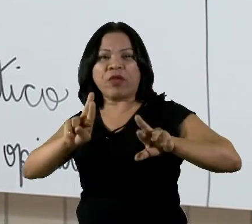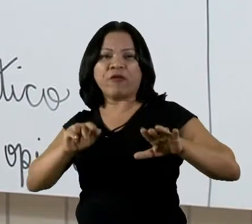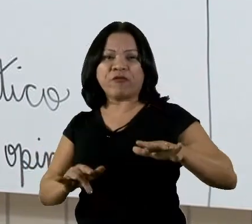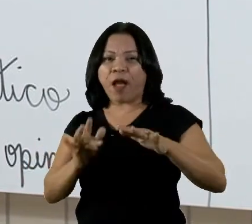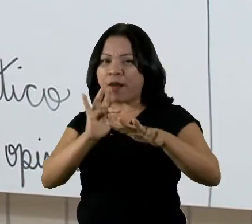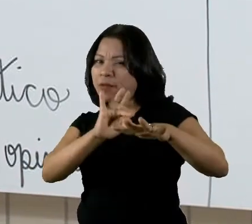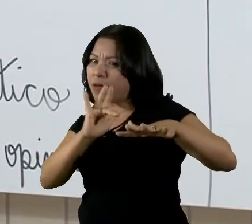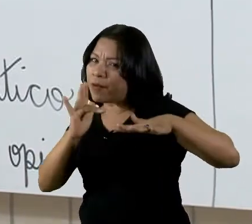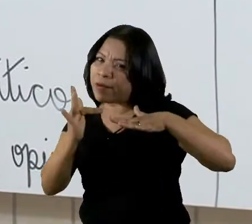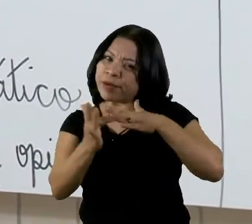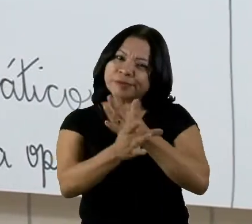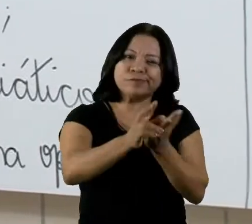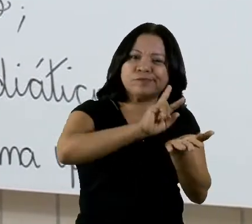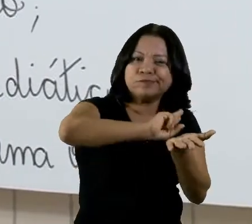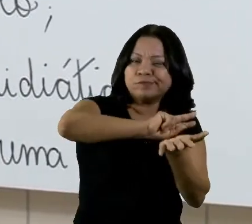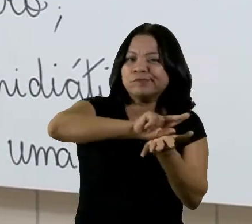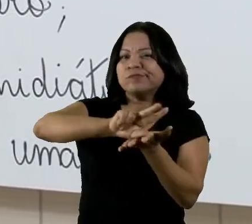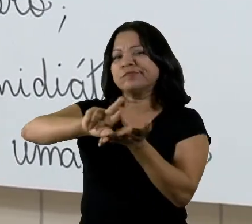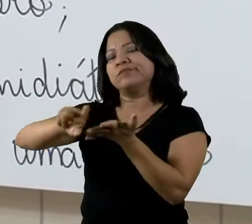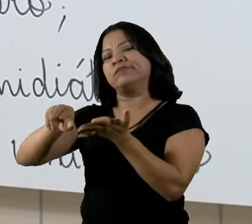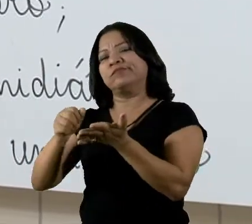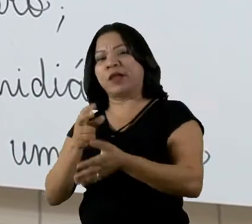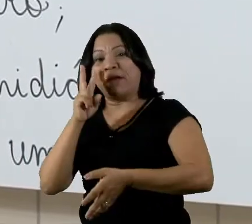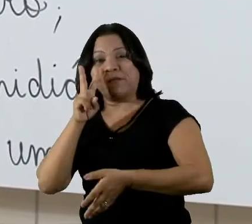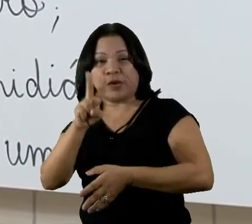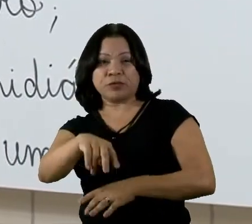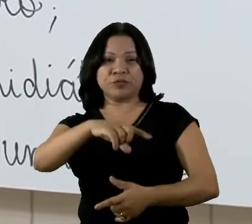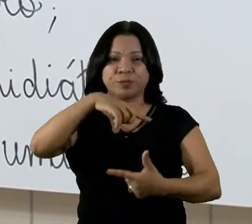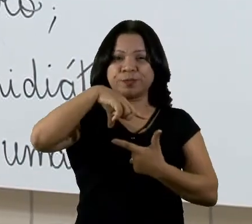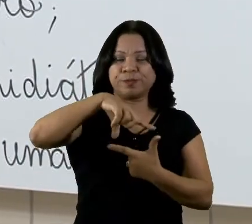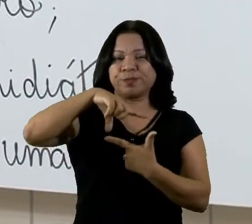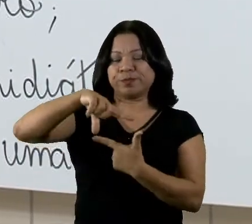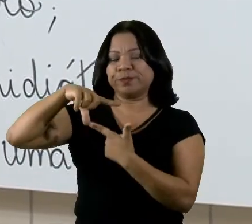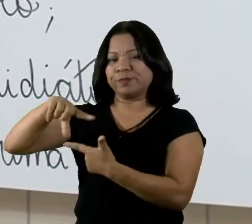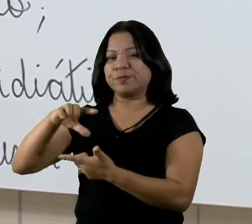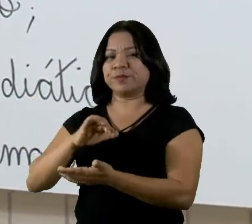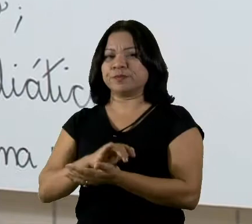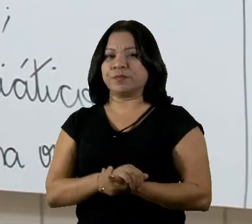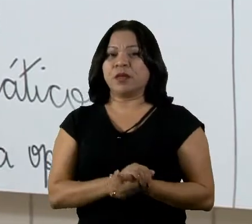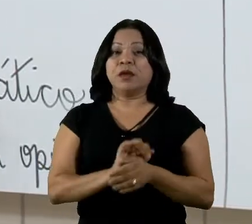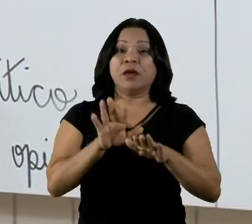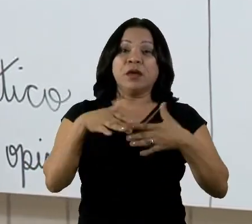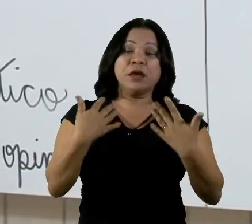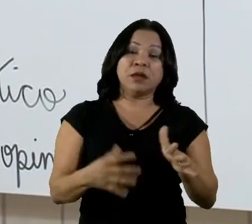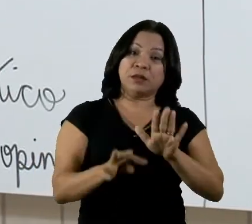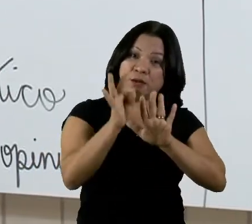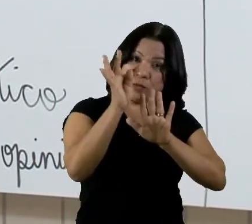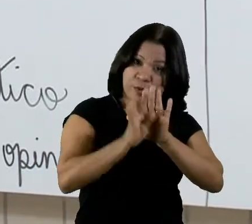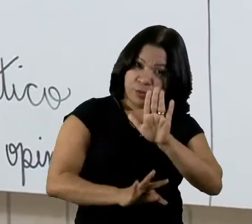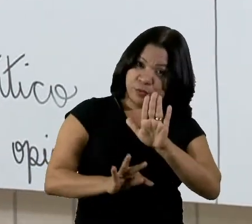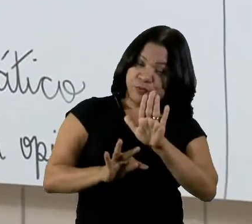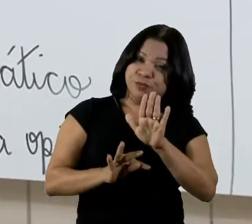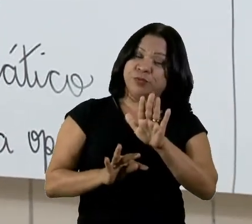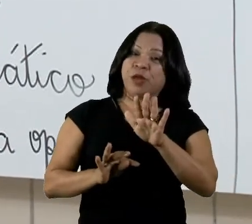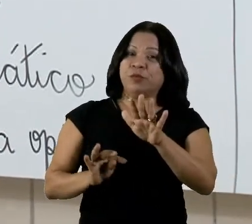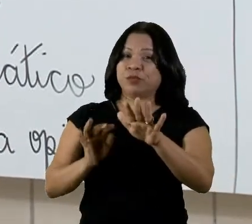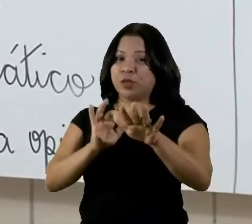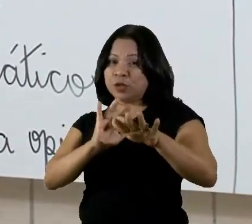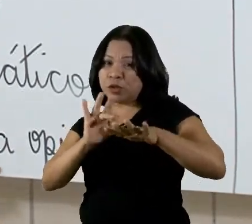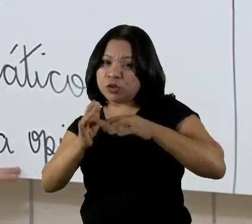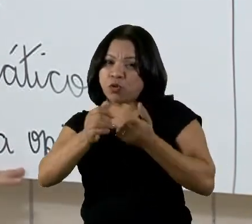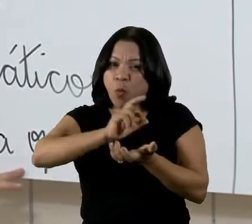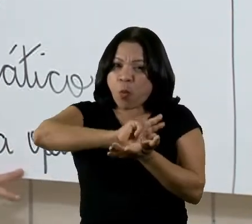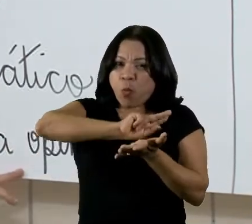sociais também a gente vê, charge. Então, é um texto multimediático, emitem